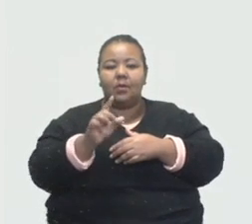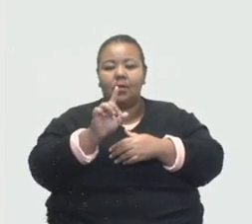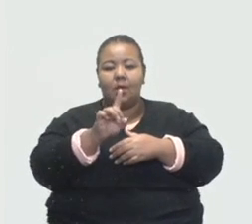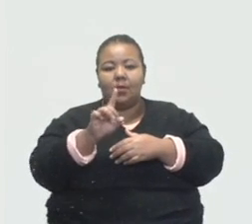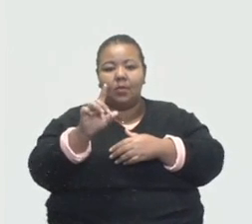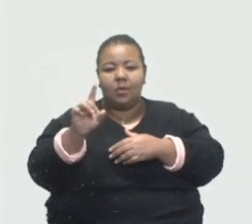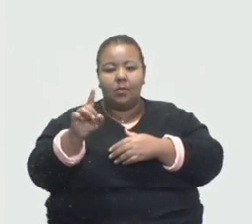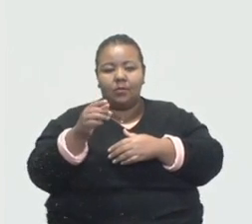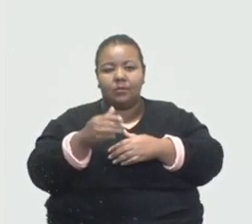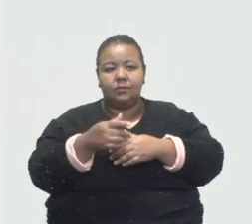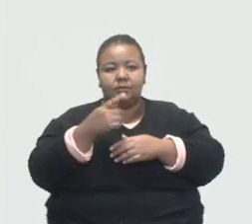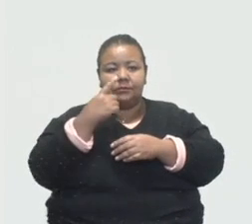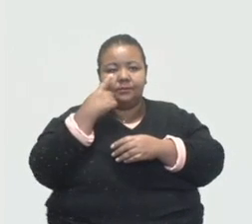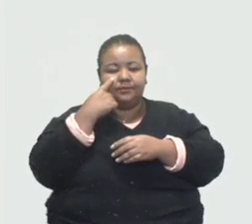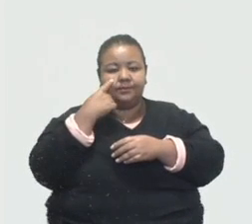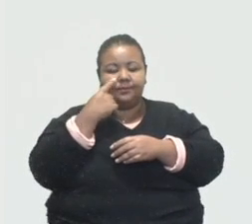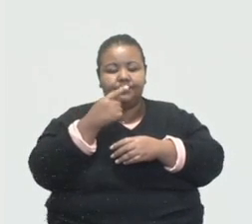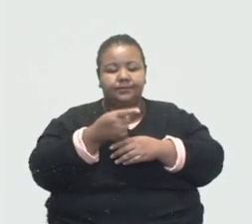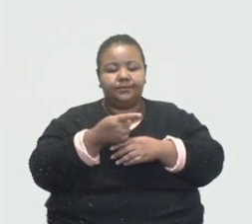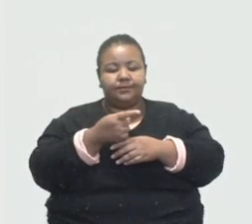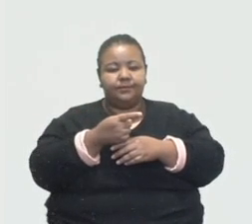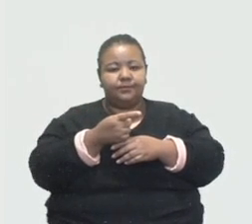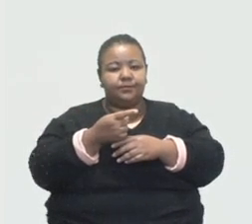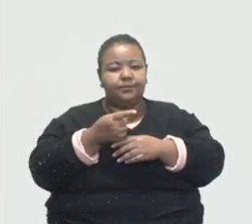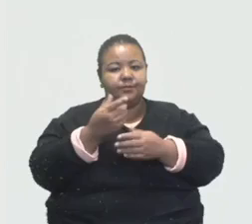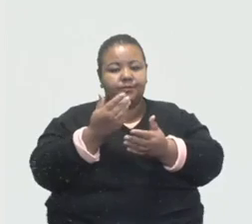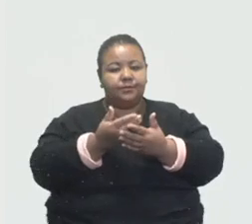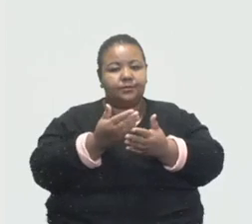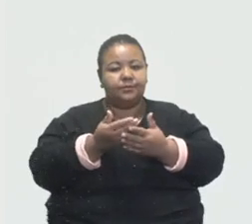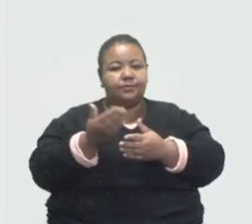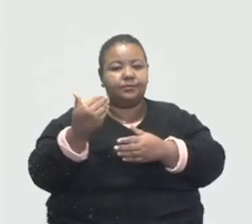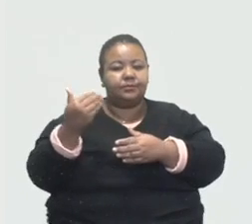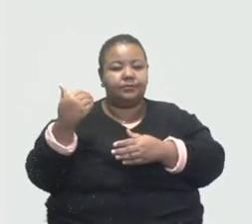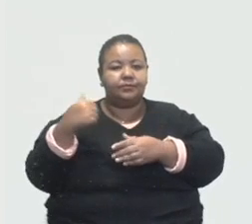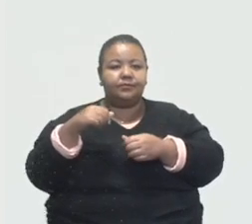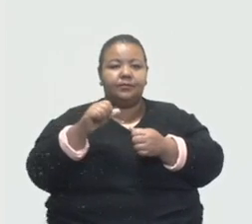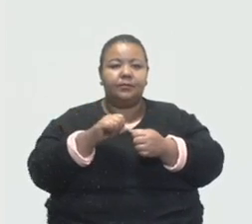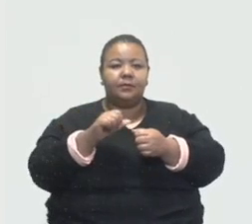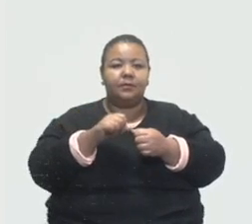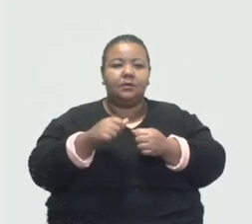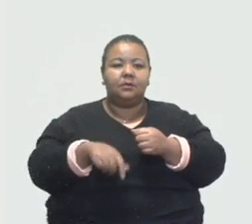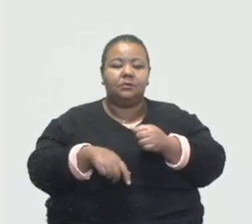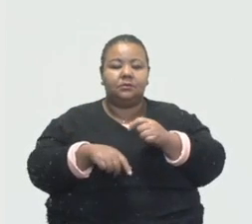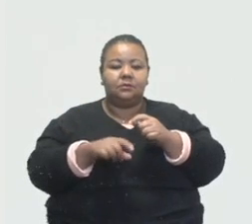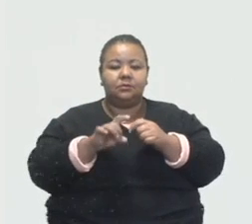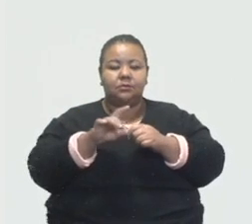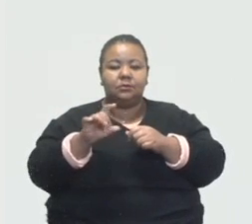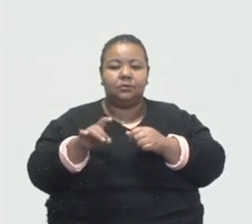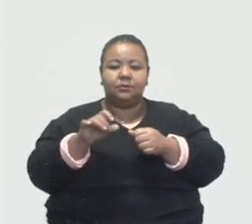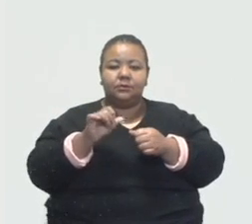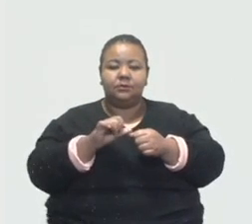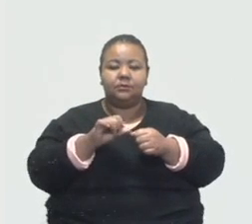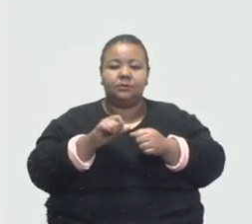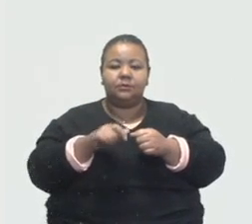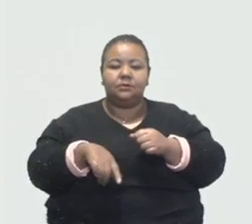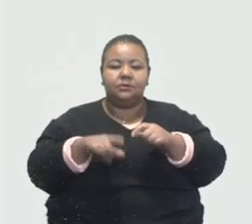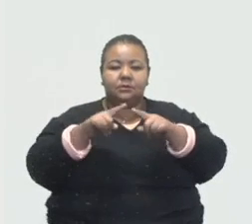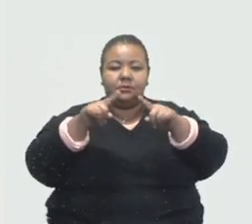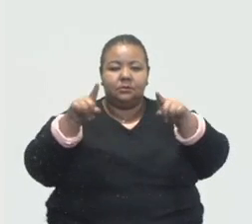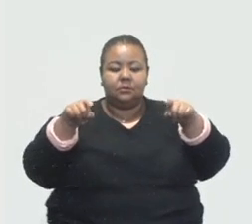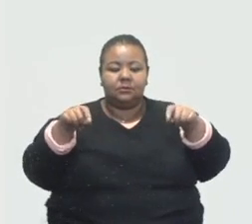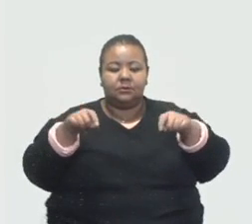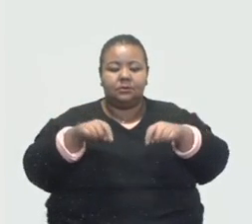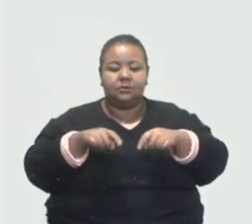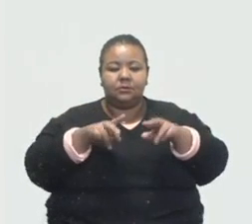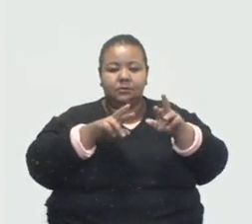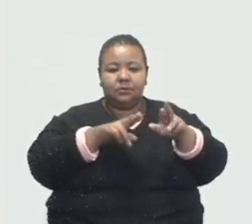sempre recorrendo a conceitos das nossas aulas anteriores. Então, realizando aqui a operação, só pode realizar a operação de matriz se ela for de